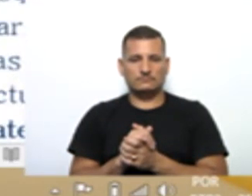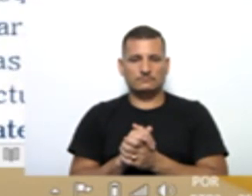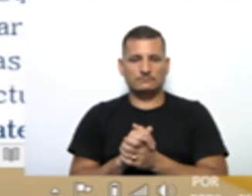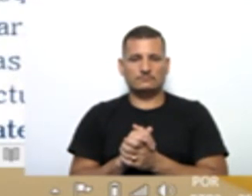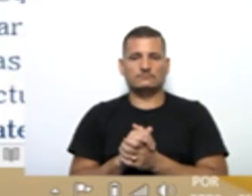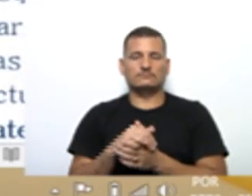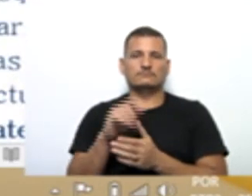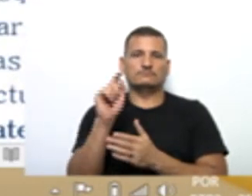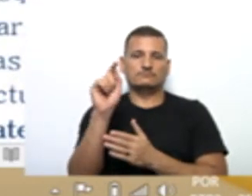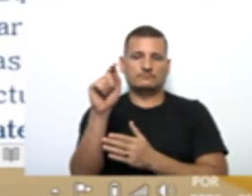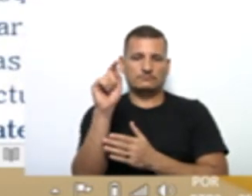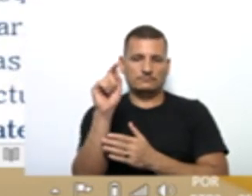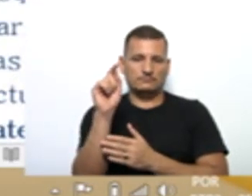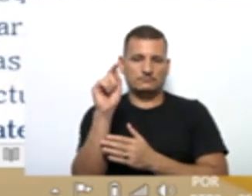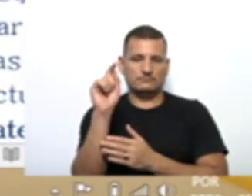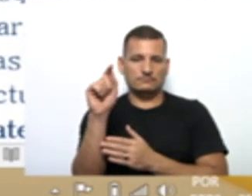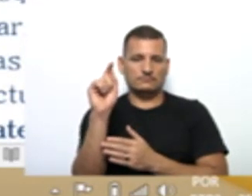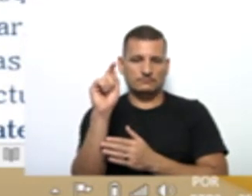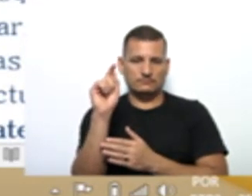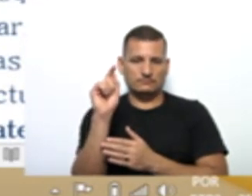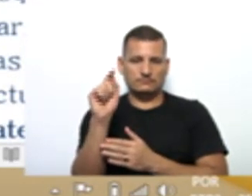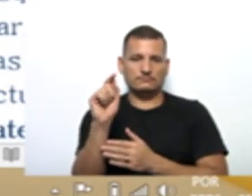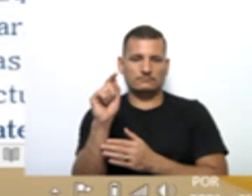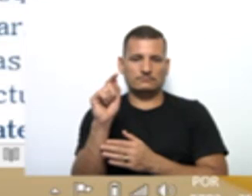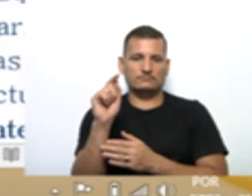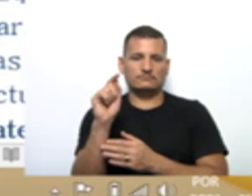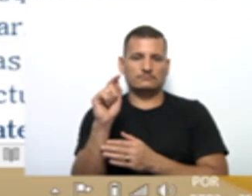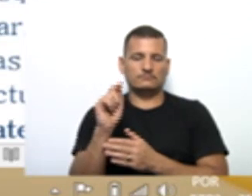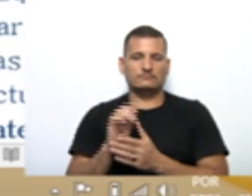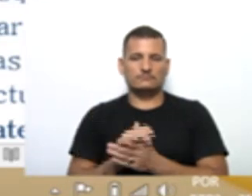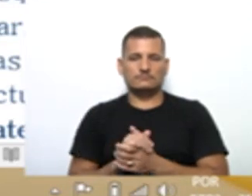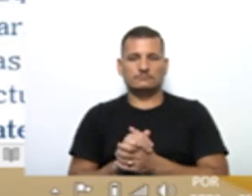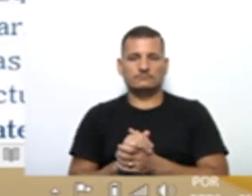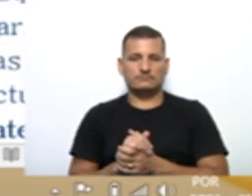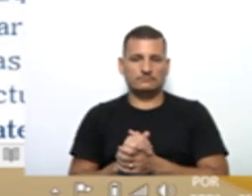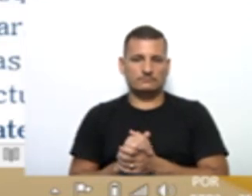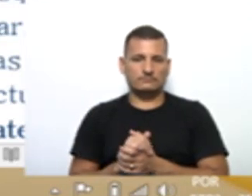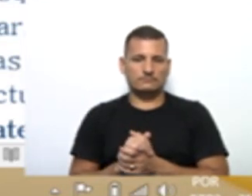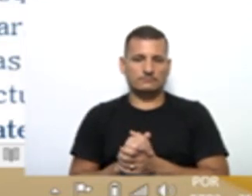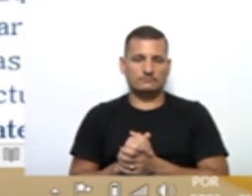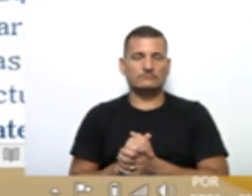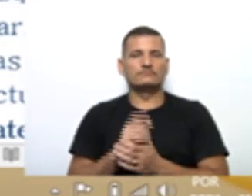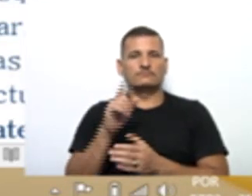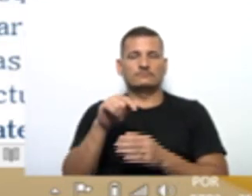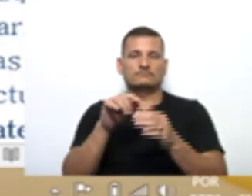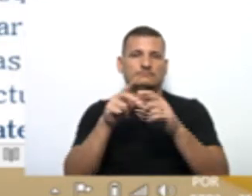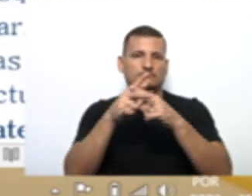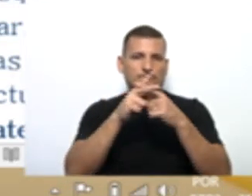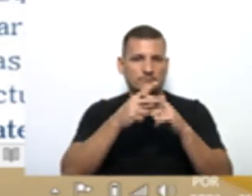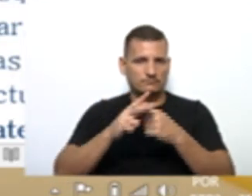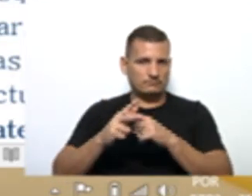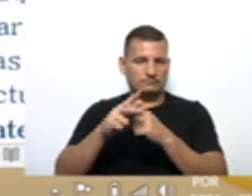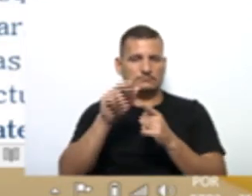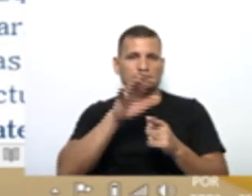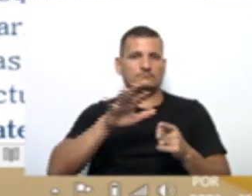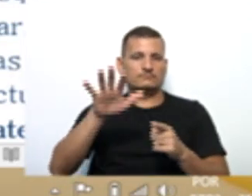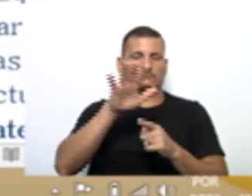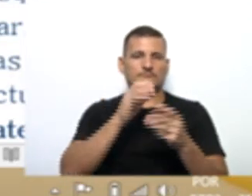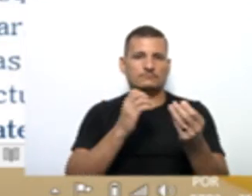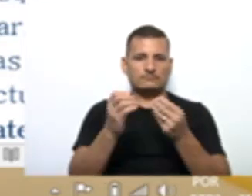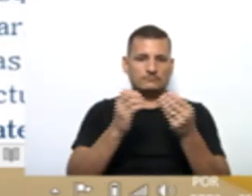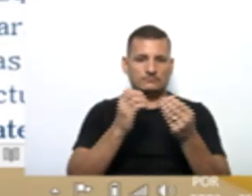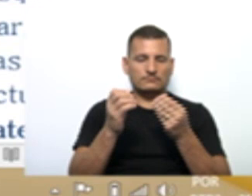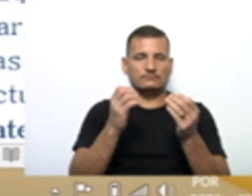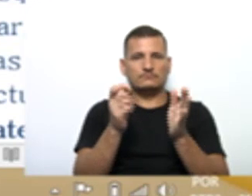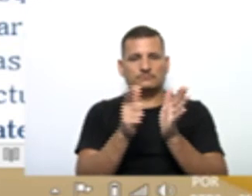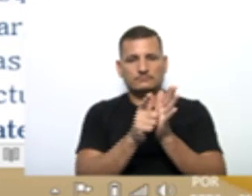rápido, toda a formatação será aplicada. Essas são as configurações gerais com relação a